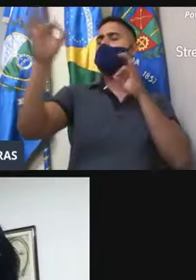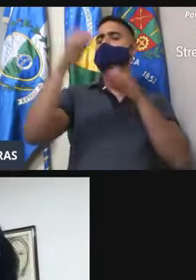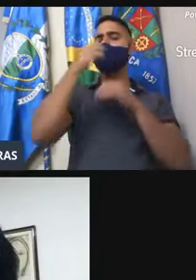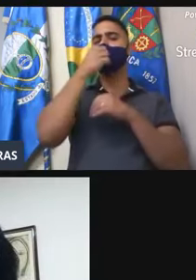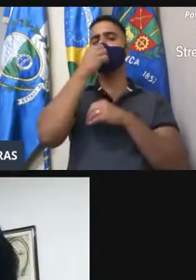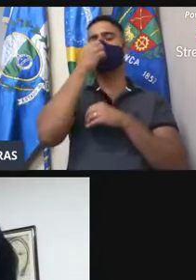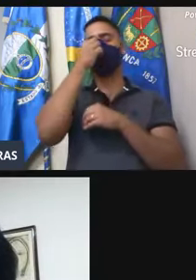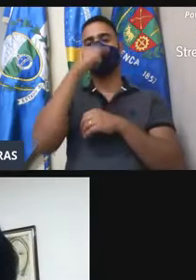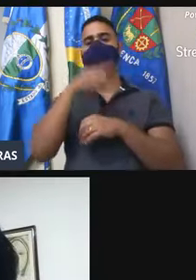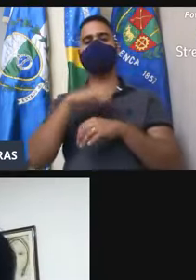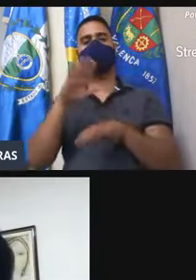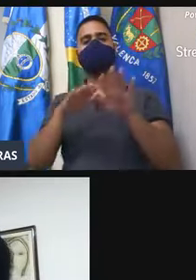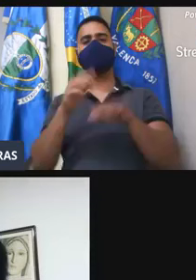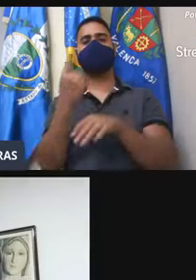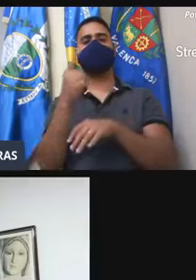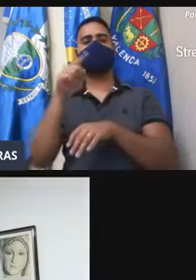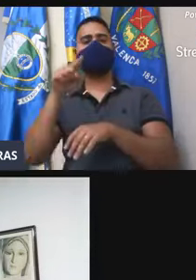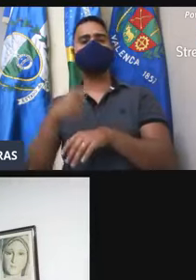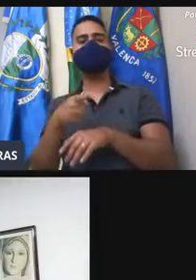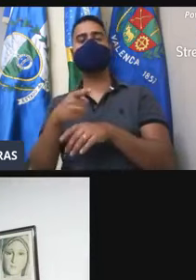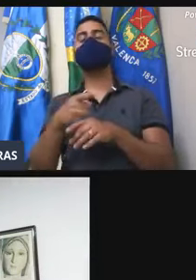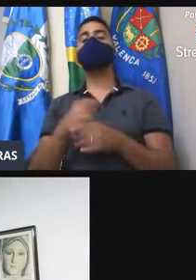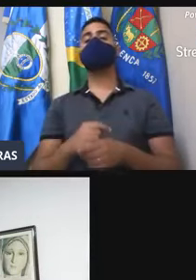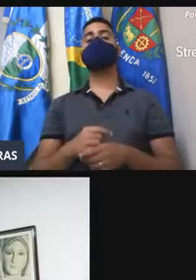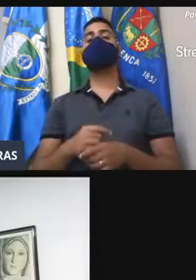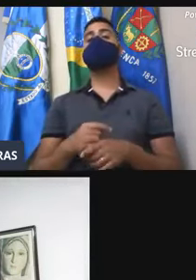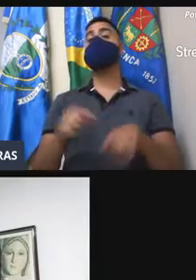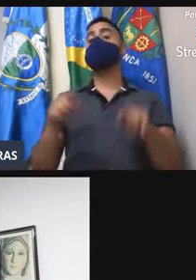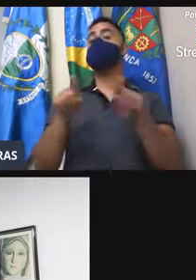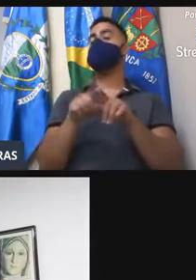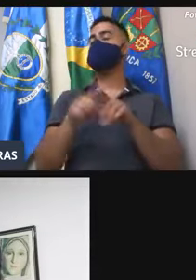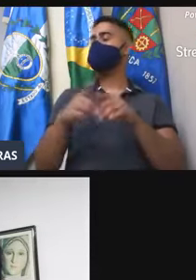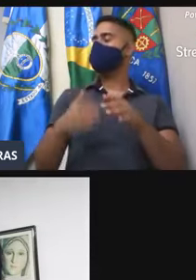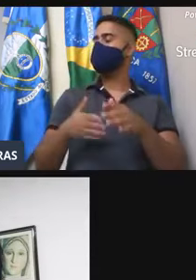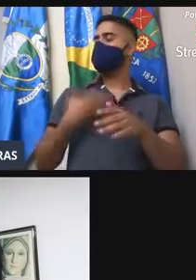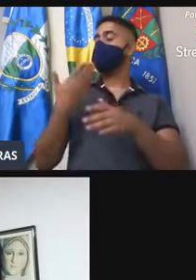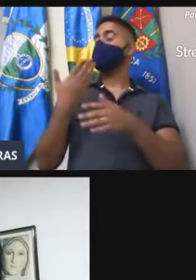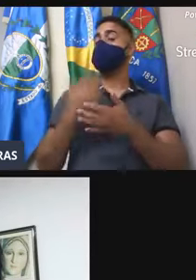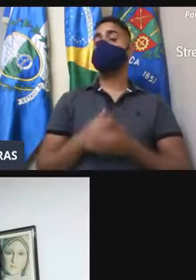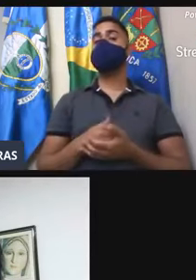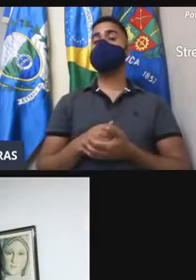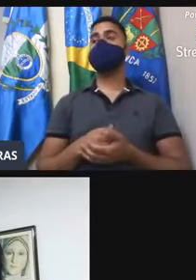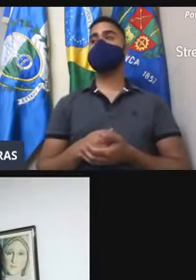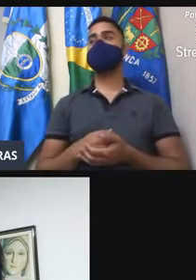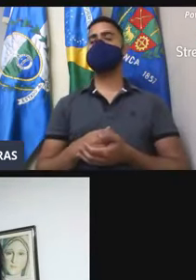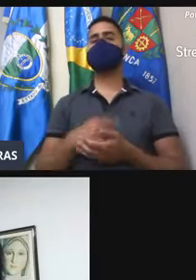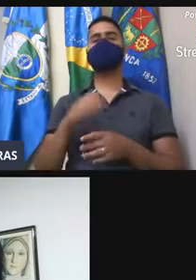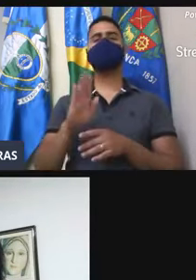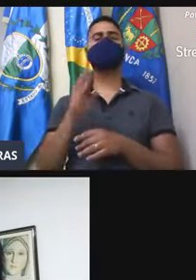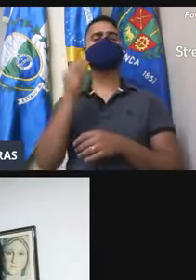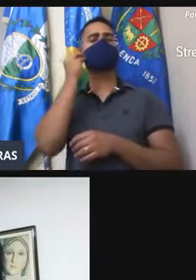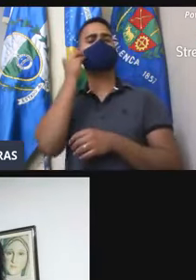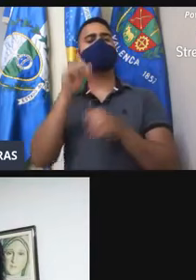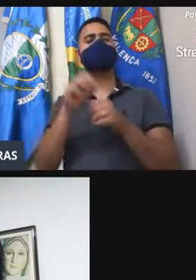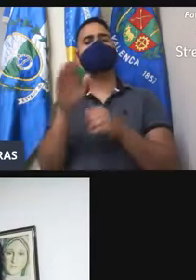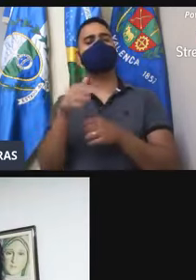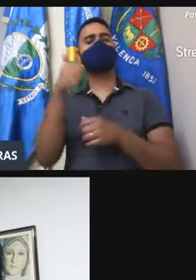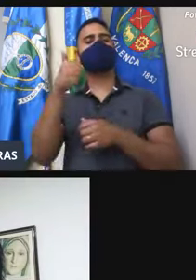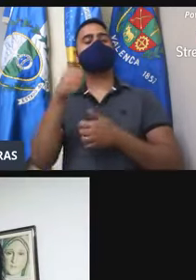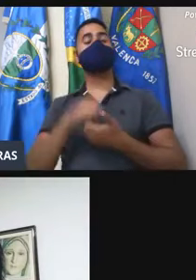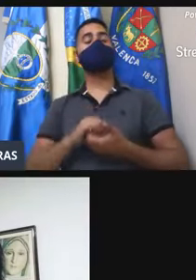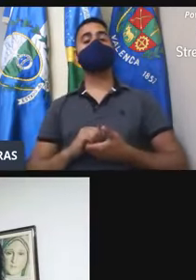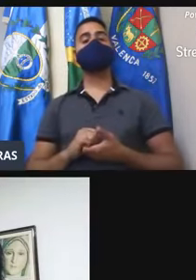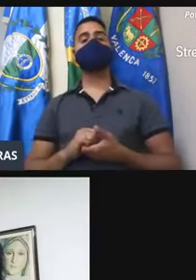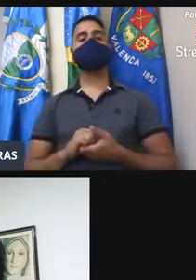orçamento de 1 milhão, mais de 60 funcionários, e a gente também foi pego de surpresa quando entramos, sempre tentando fazer o melhor. E aí, quando a gente